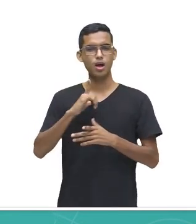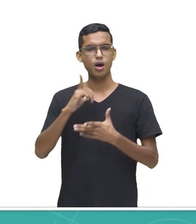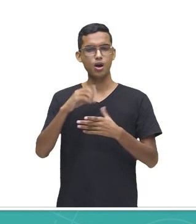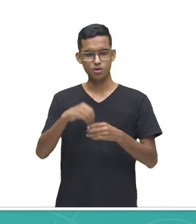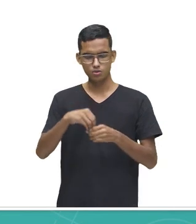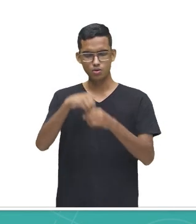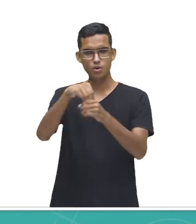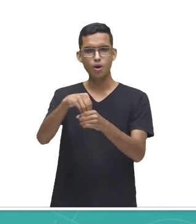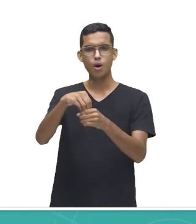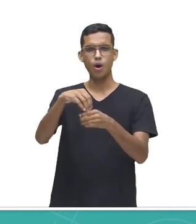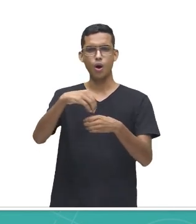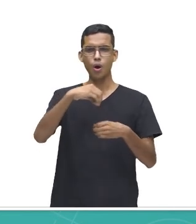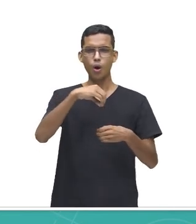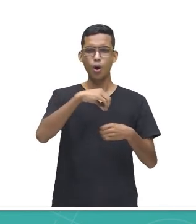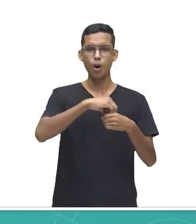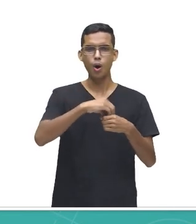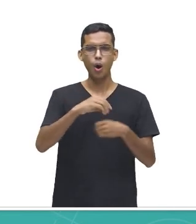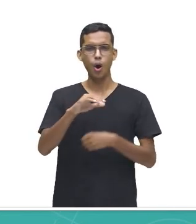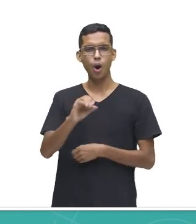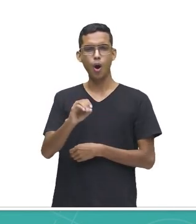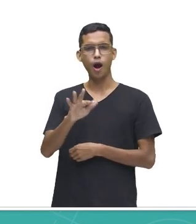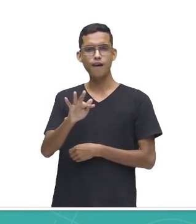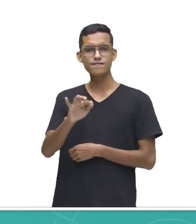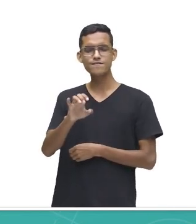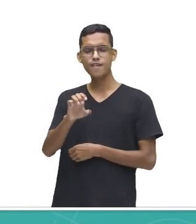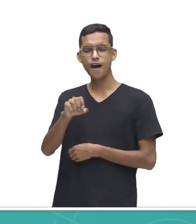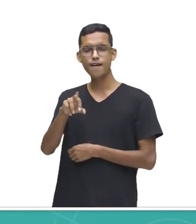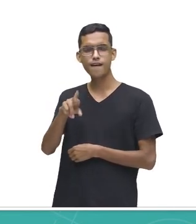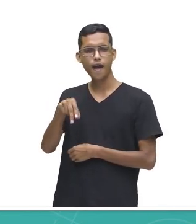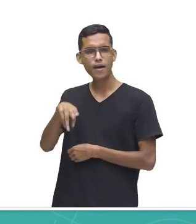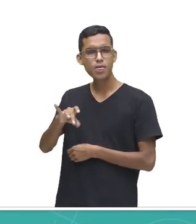um aspecto do fenômeno religioso das religiões